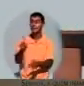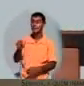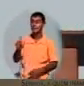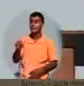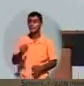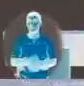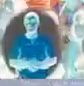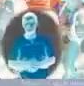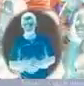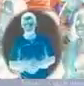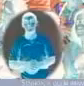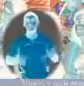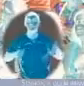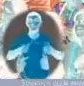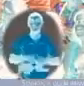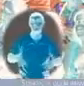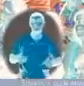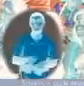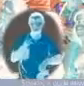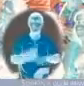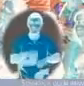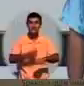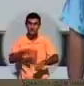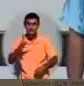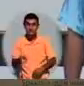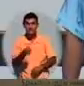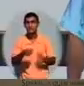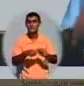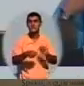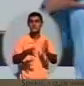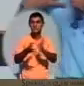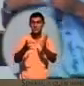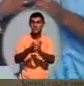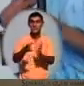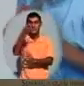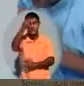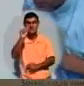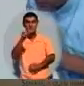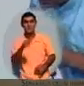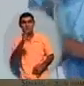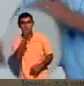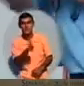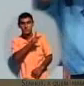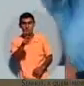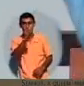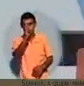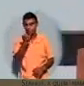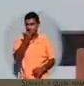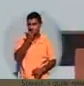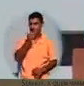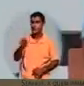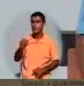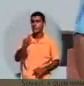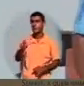Estão o tempo todo fazendo campanha para o Papa renunciar. Mas vocês acham que João Paulo vai renunciar aqui